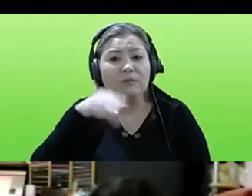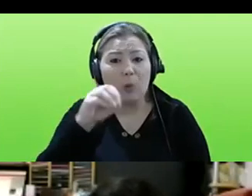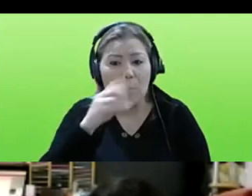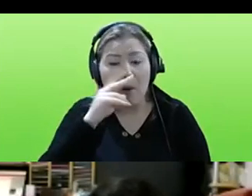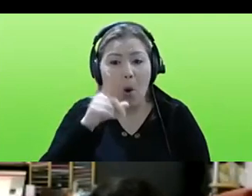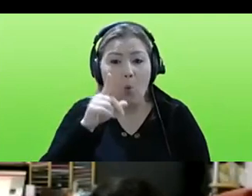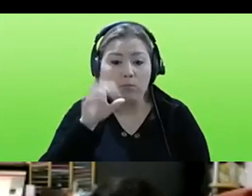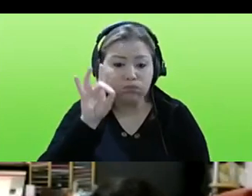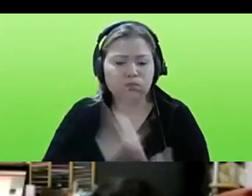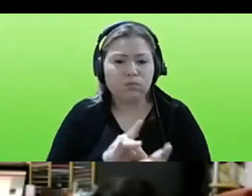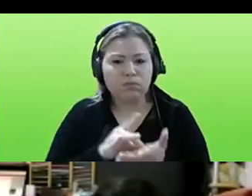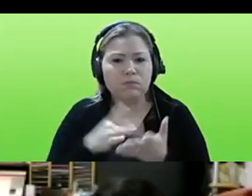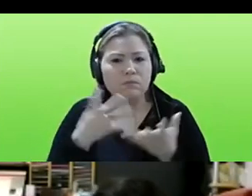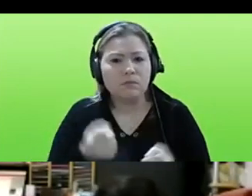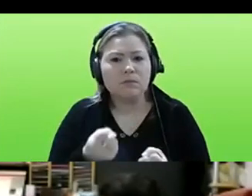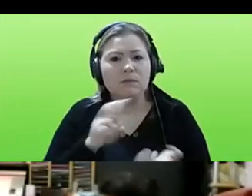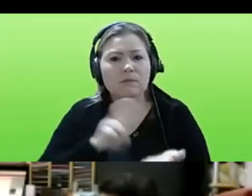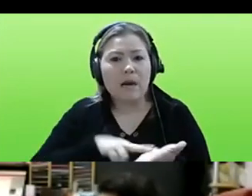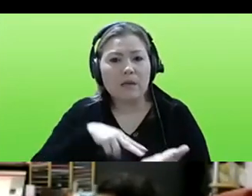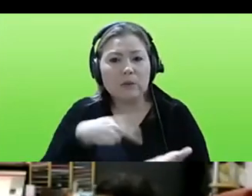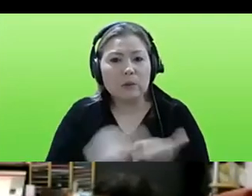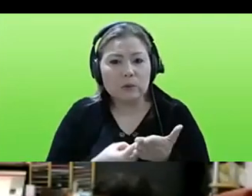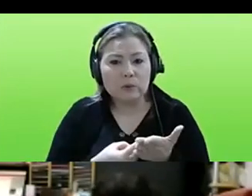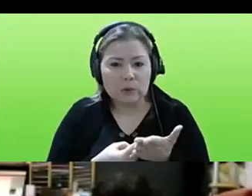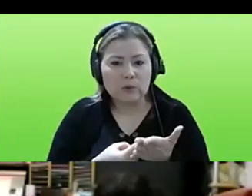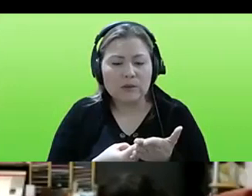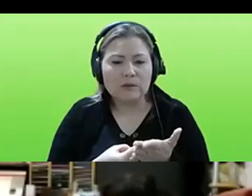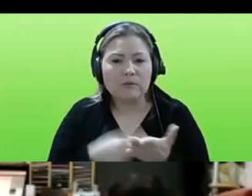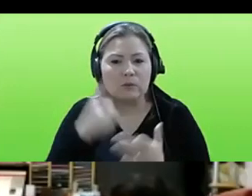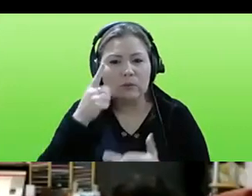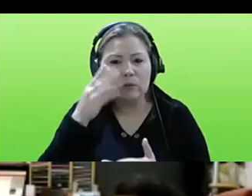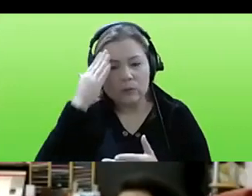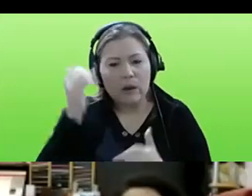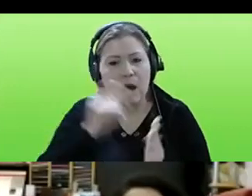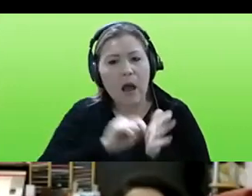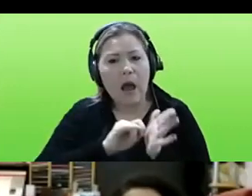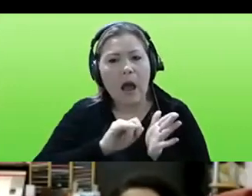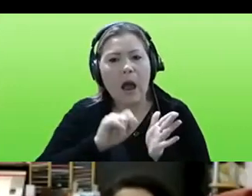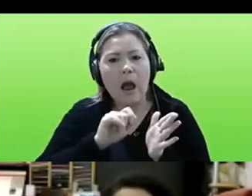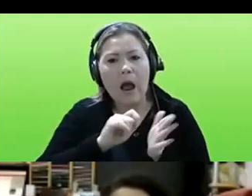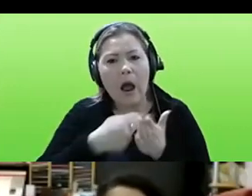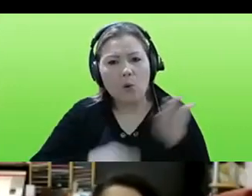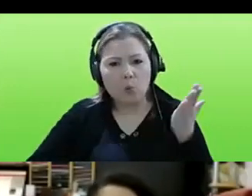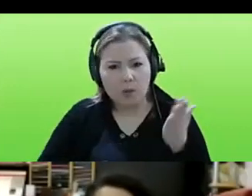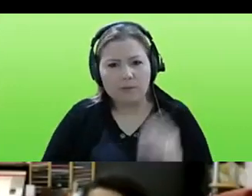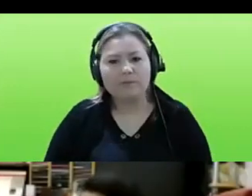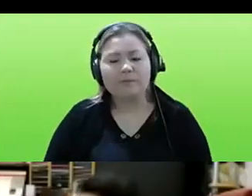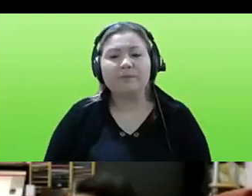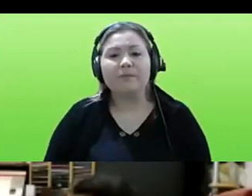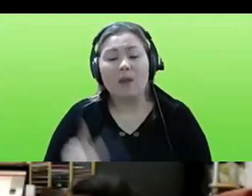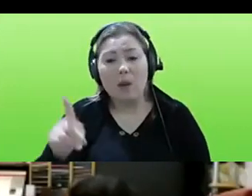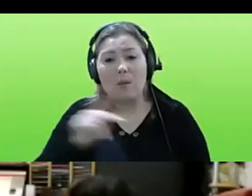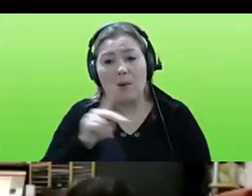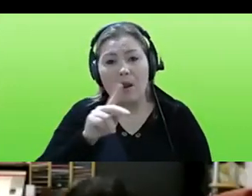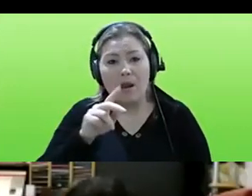consagrado por tradutores de Hegel do termo alemão Sittlichkeit. O professor Emil,